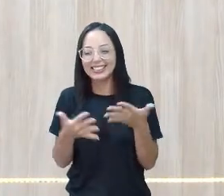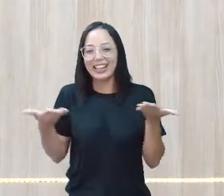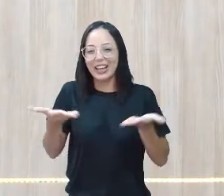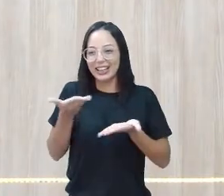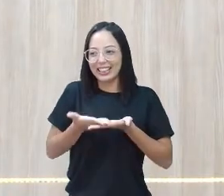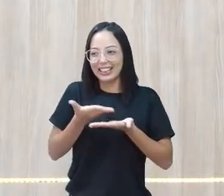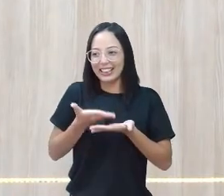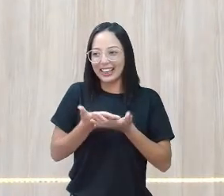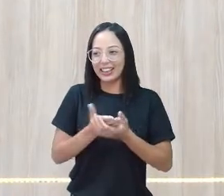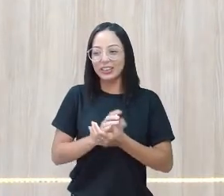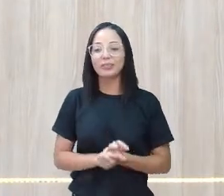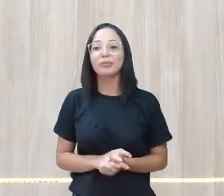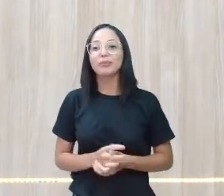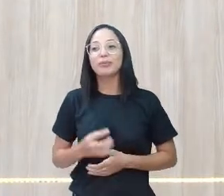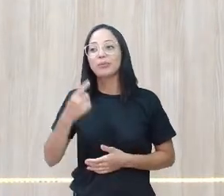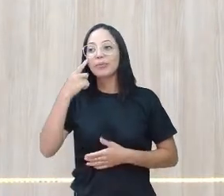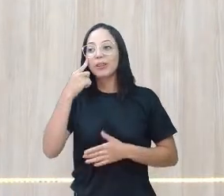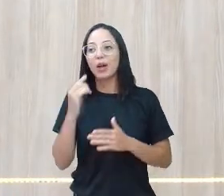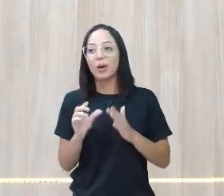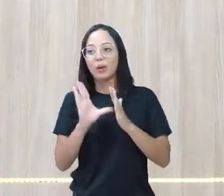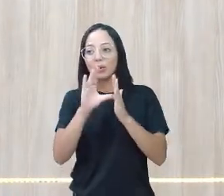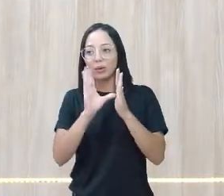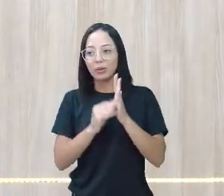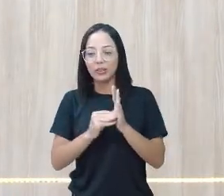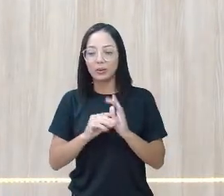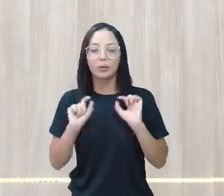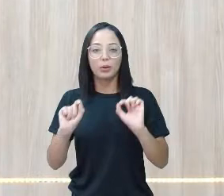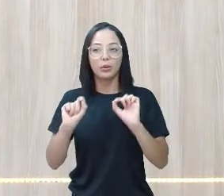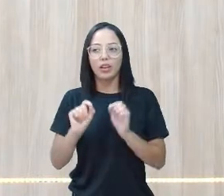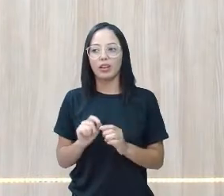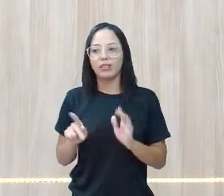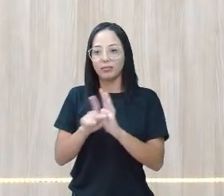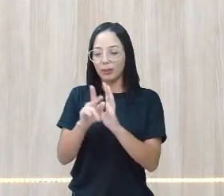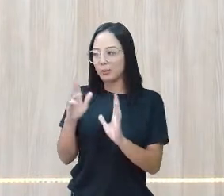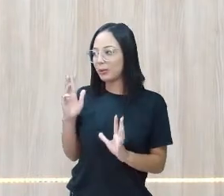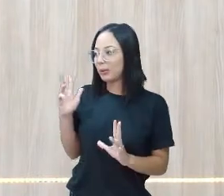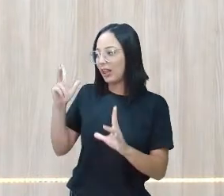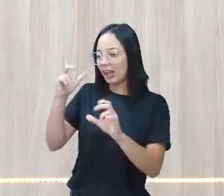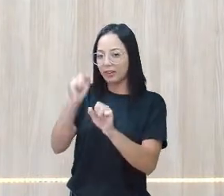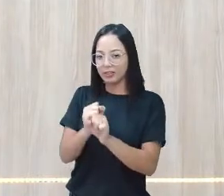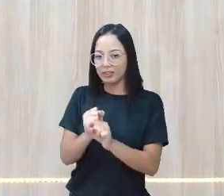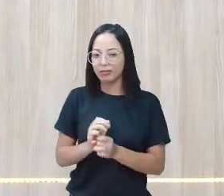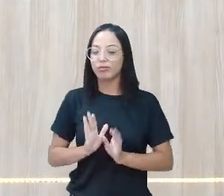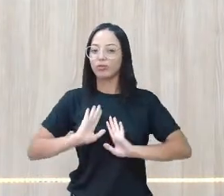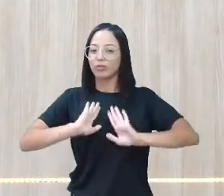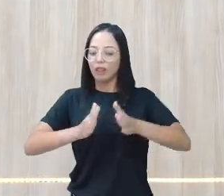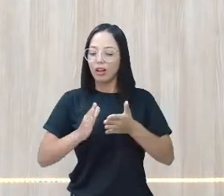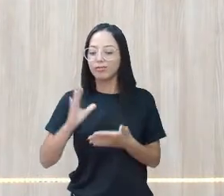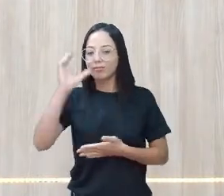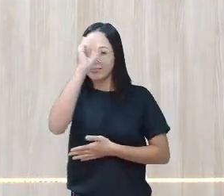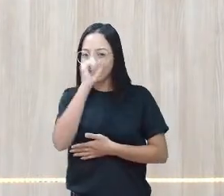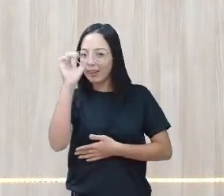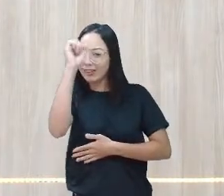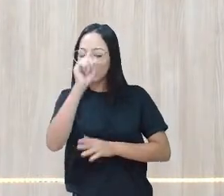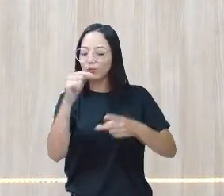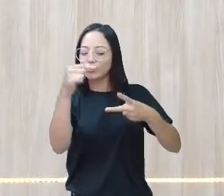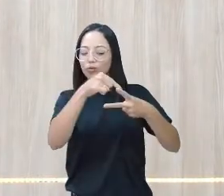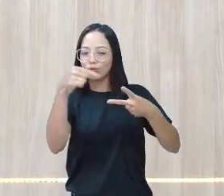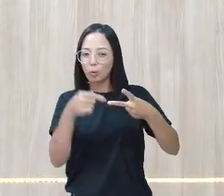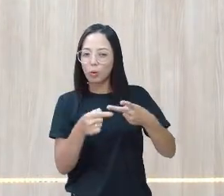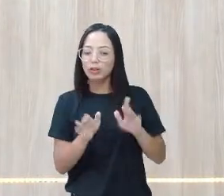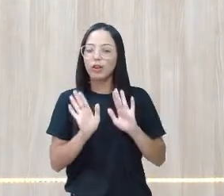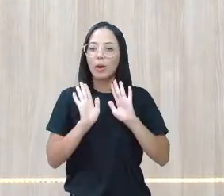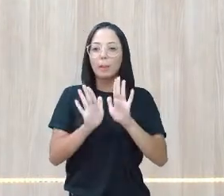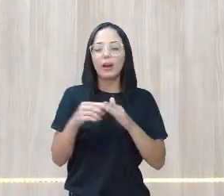aula. O nosso assunto é uma revisão. Tá? A gente já viu esse assunto acho que umas 2 vezes, mas a